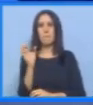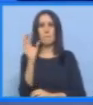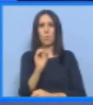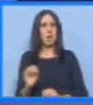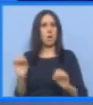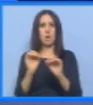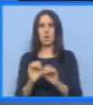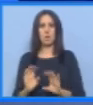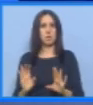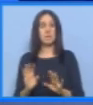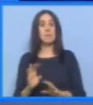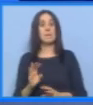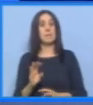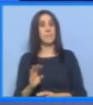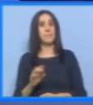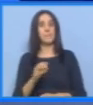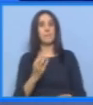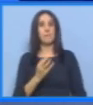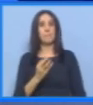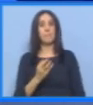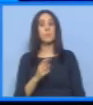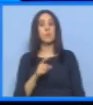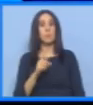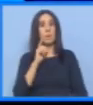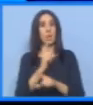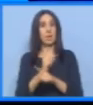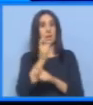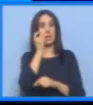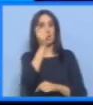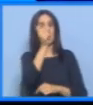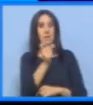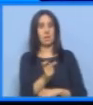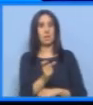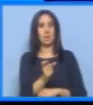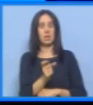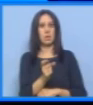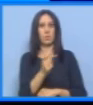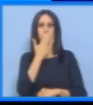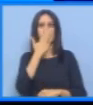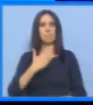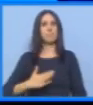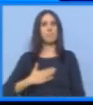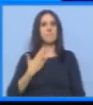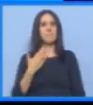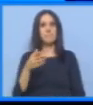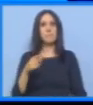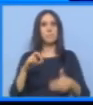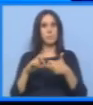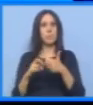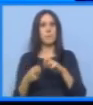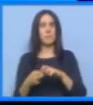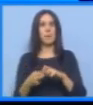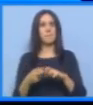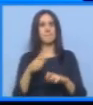tinha. E quando ele se confrontou com este problema,